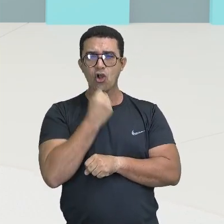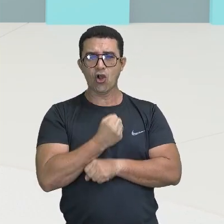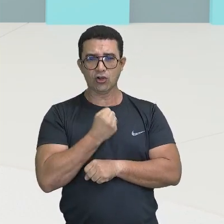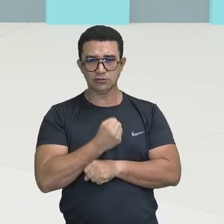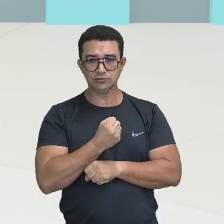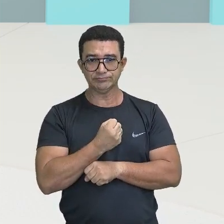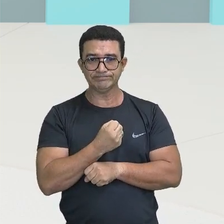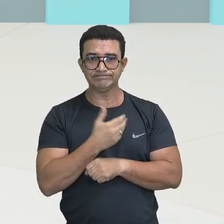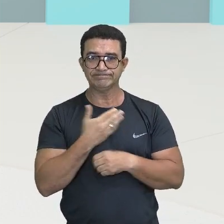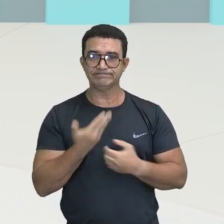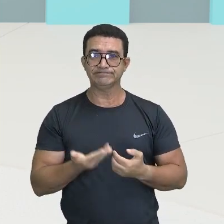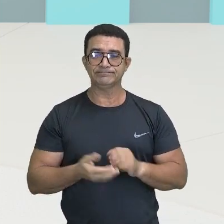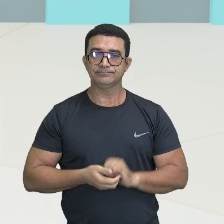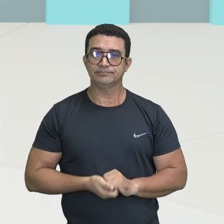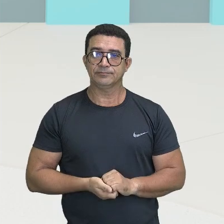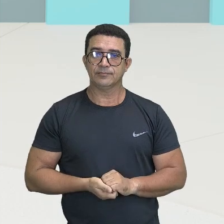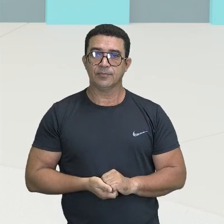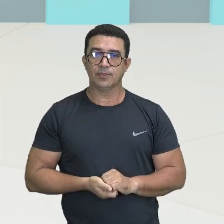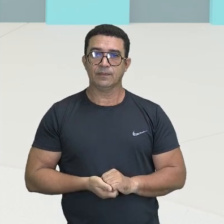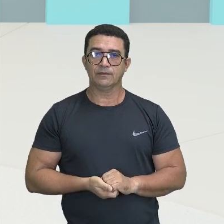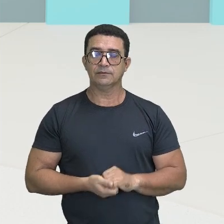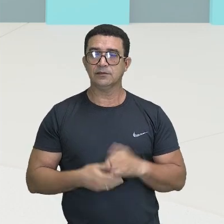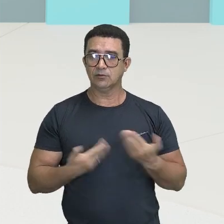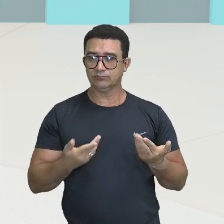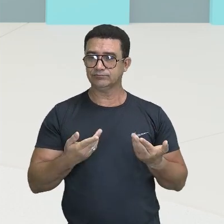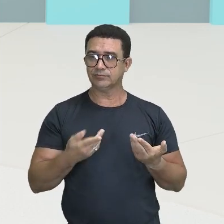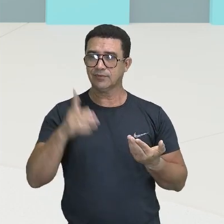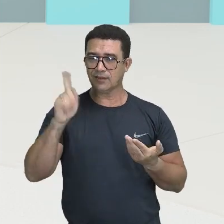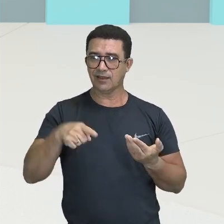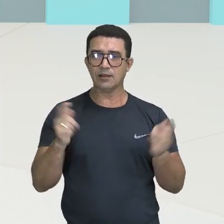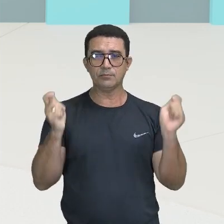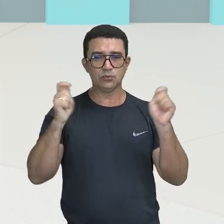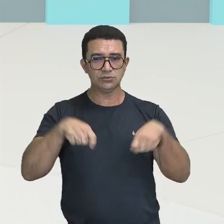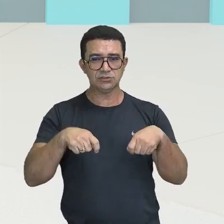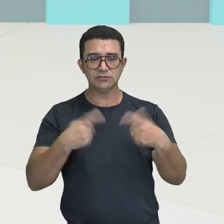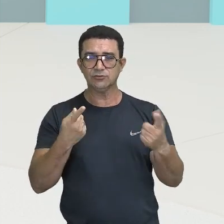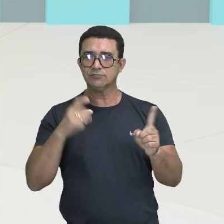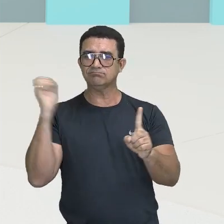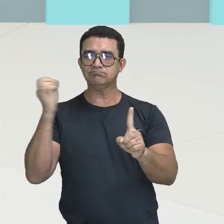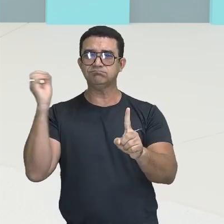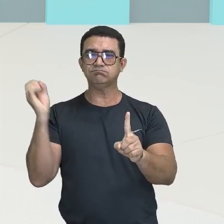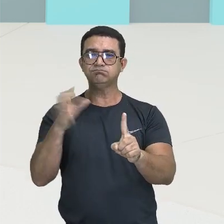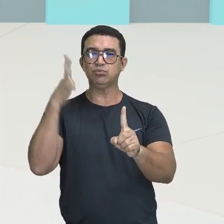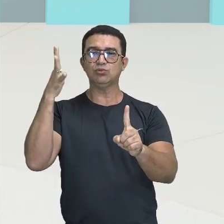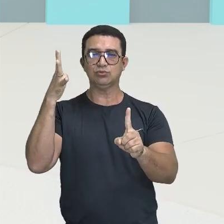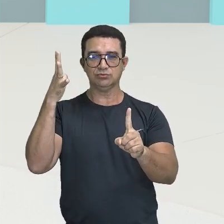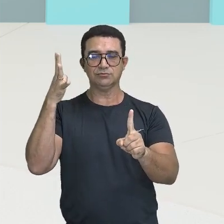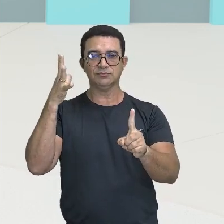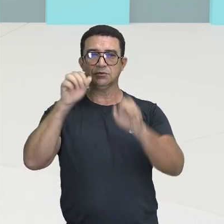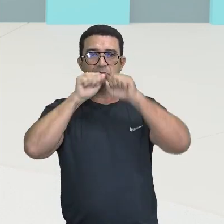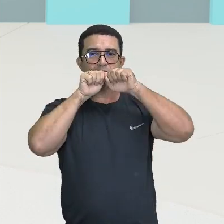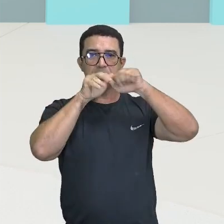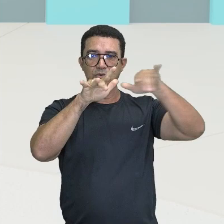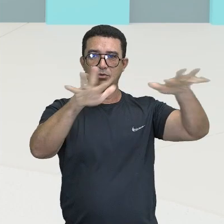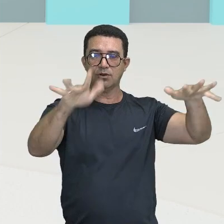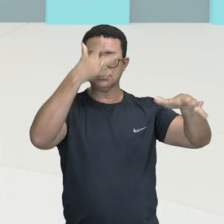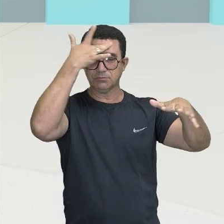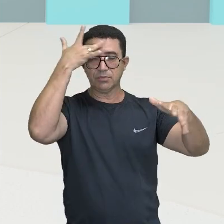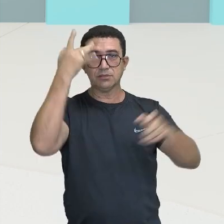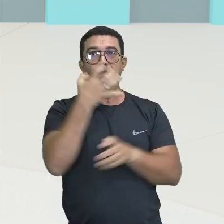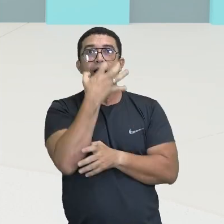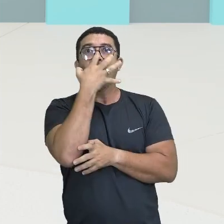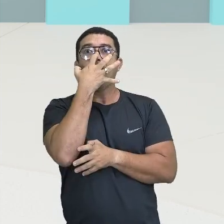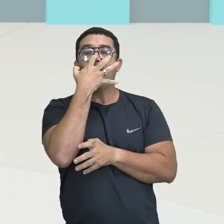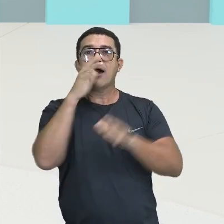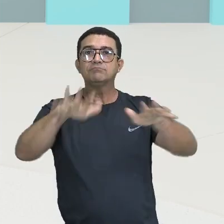Esse tipo de espetáculo teatral permite que a magia chegue até o espectador, sem